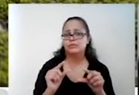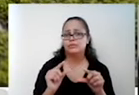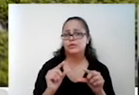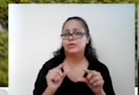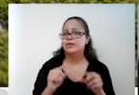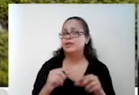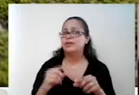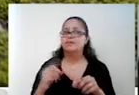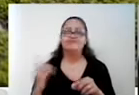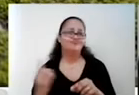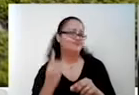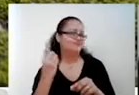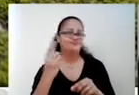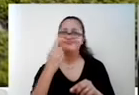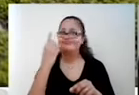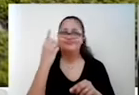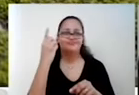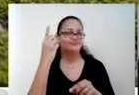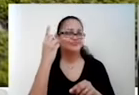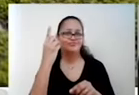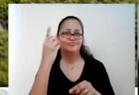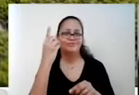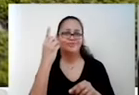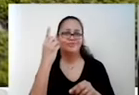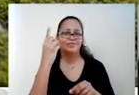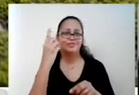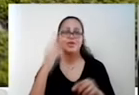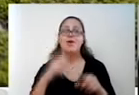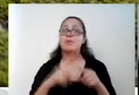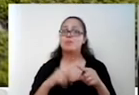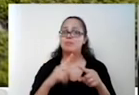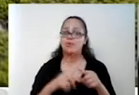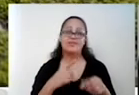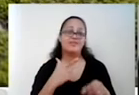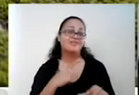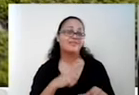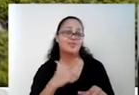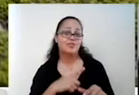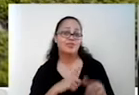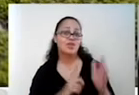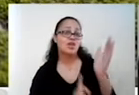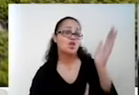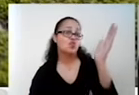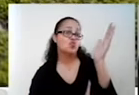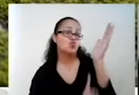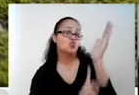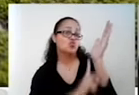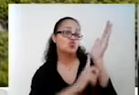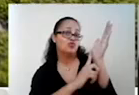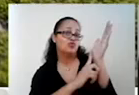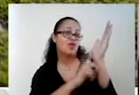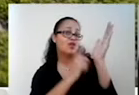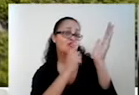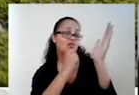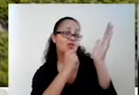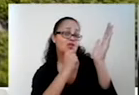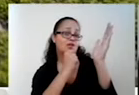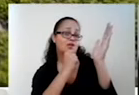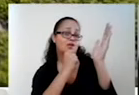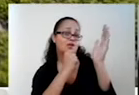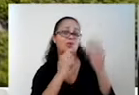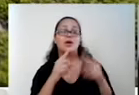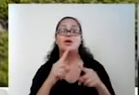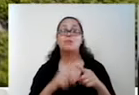grandes. Outro motivo por não ter vasos condutores. Esses vasos condutores no interior da planta confere